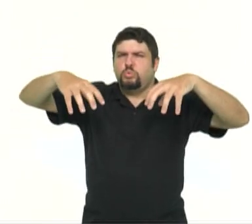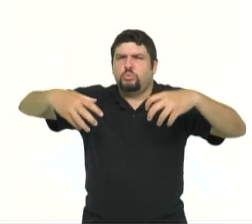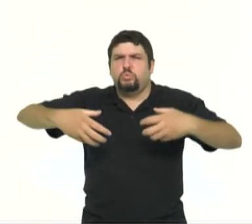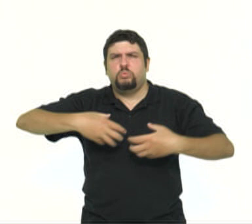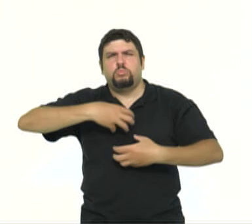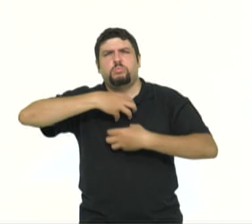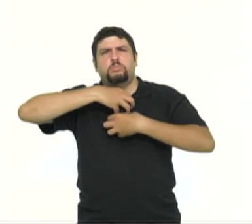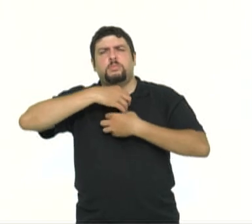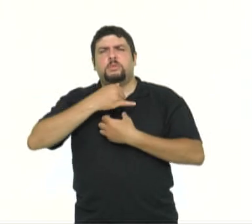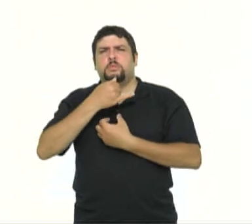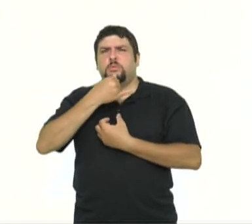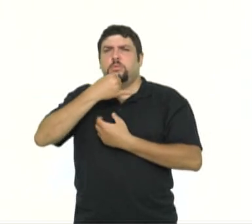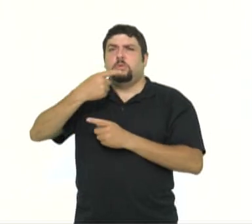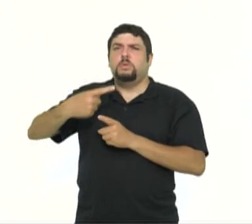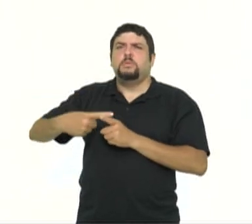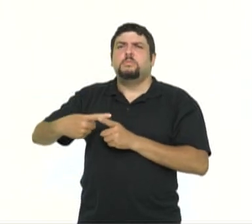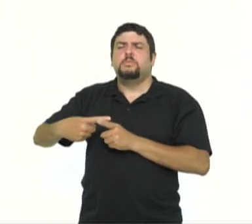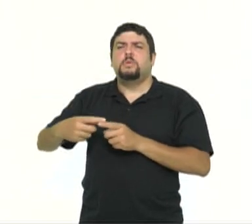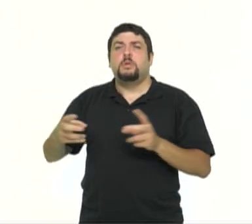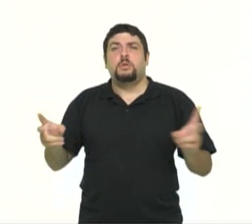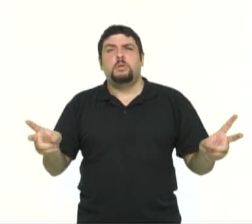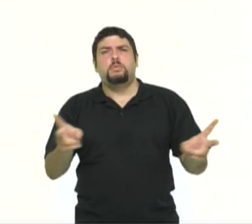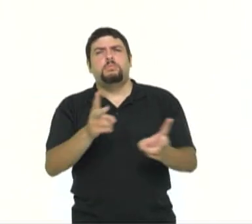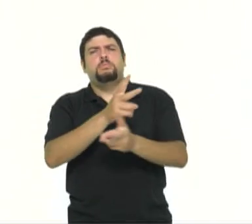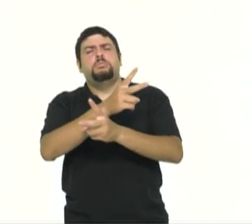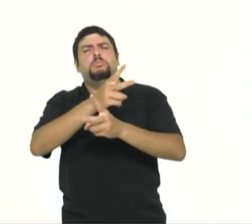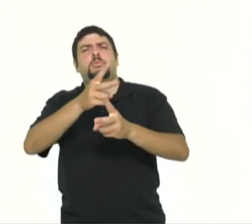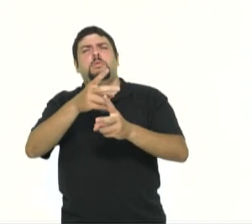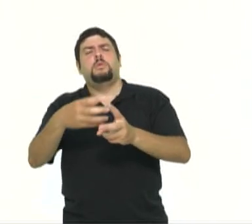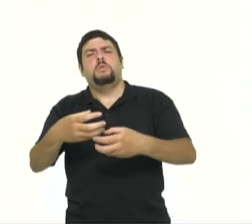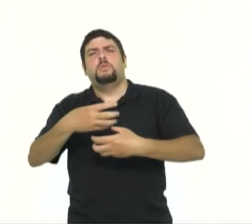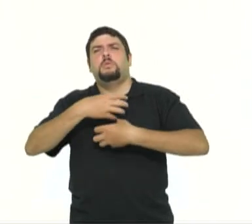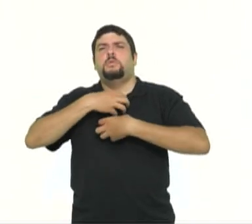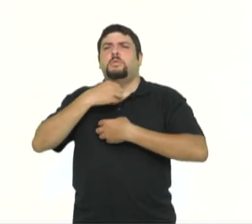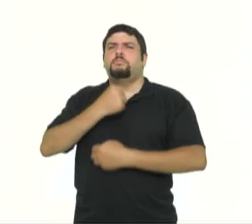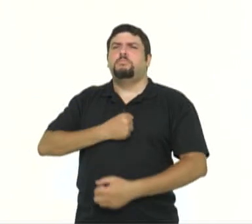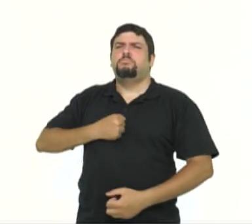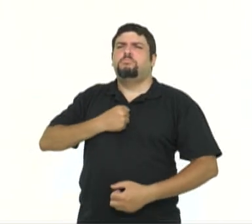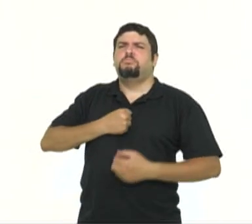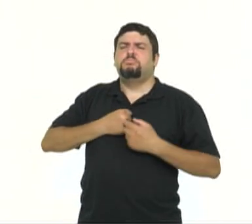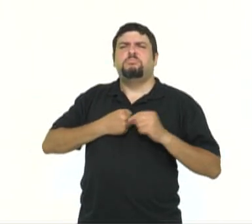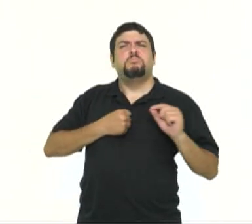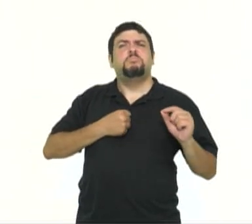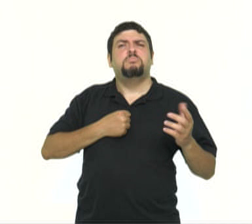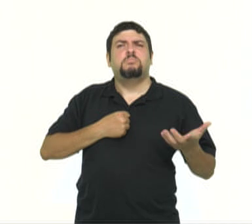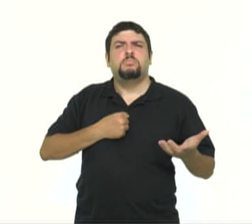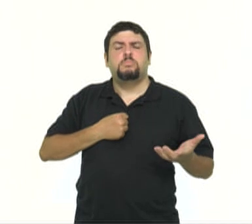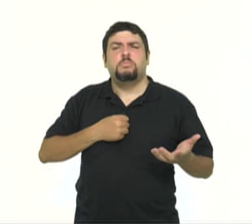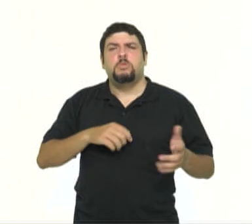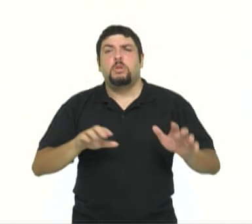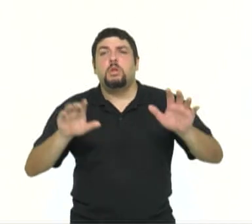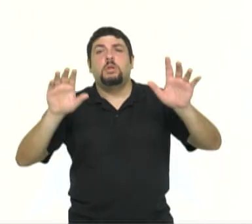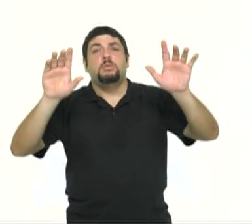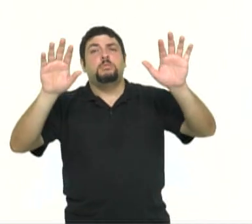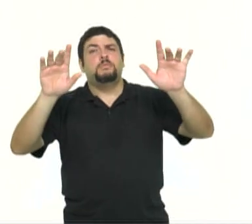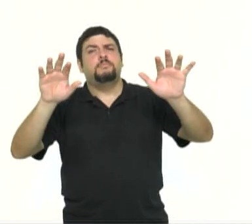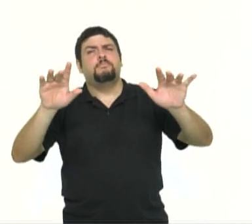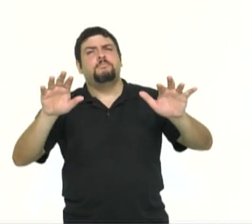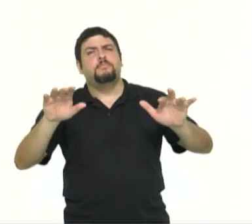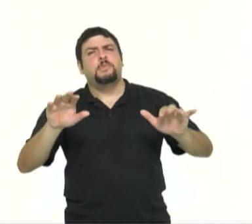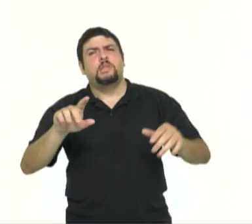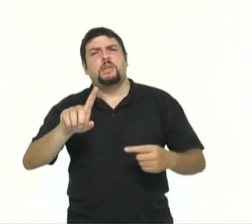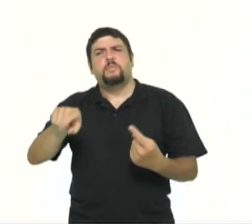quê? Vento, tenho saudades. Mas de quê? Ó neve, que destino triste o